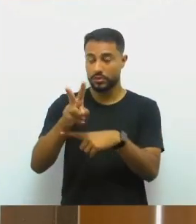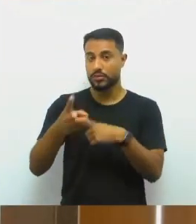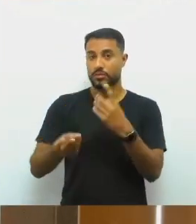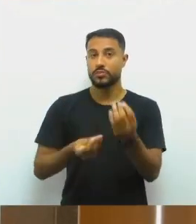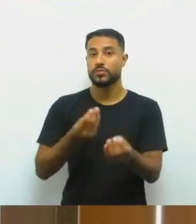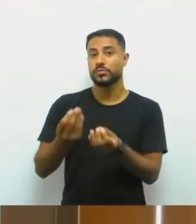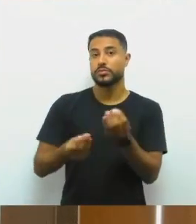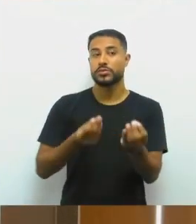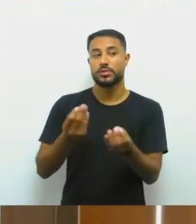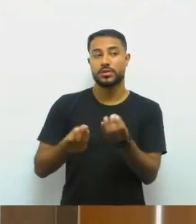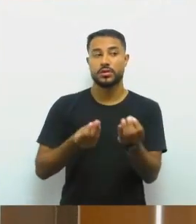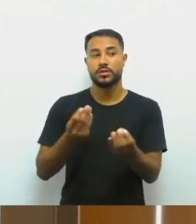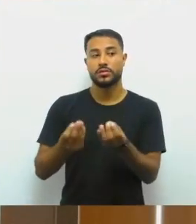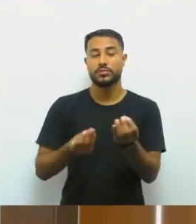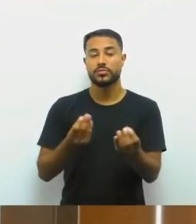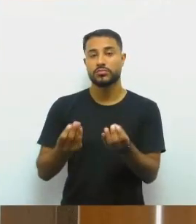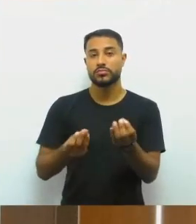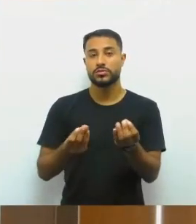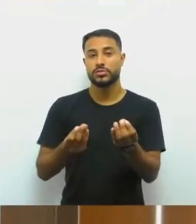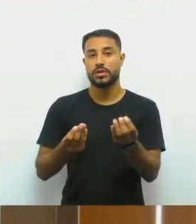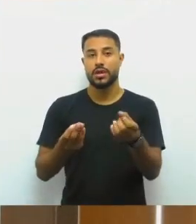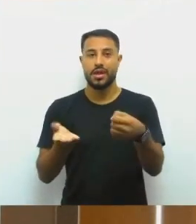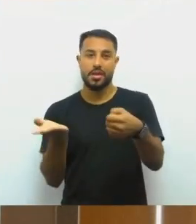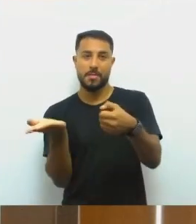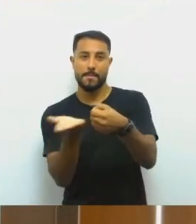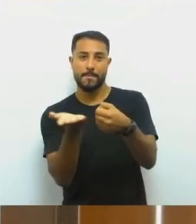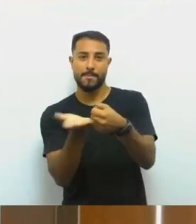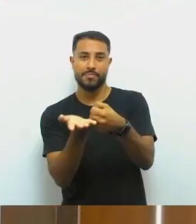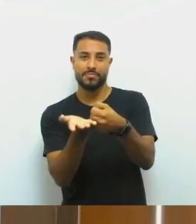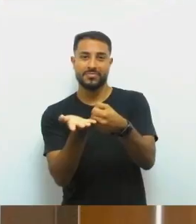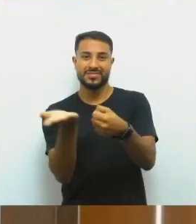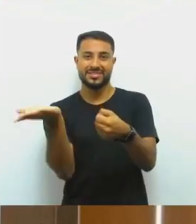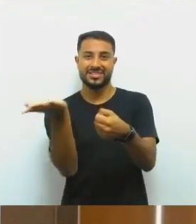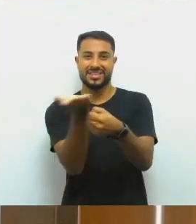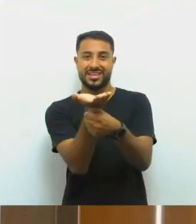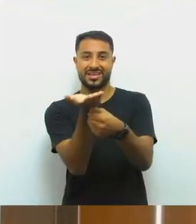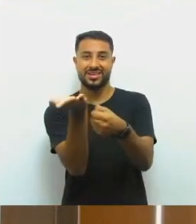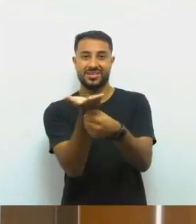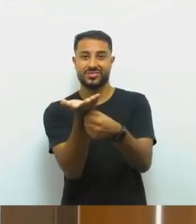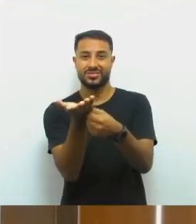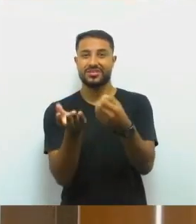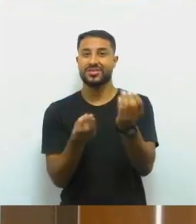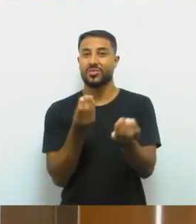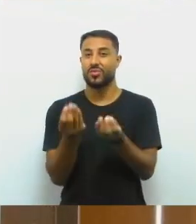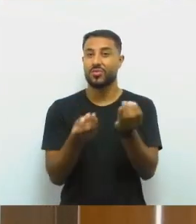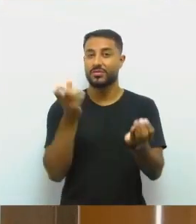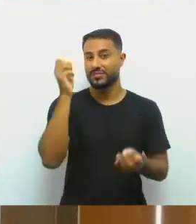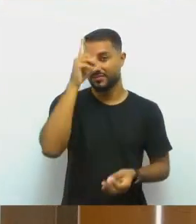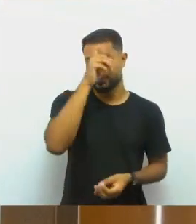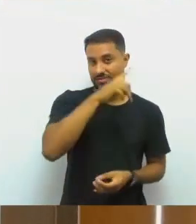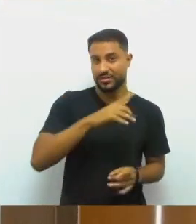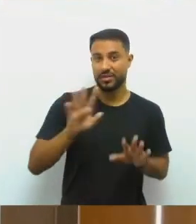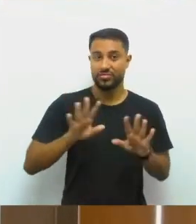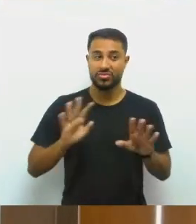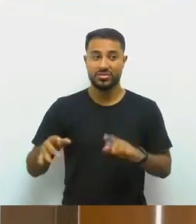complexidade. Cirurgias ortopédicas, a oncologia, um